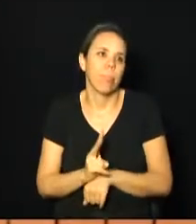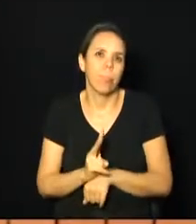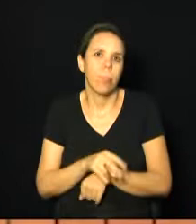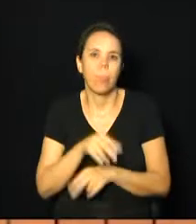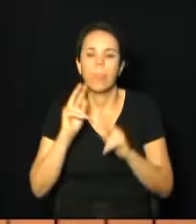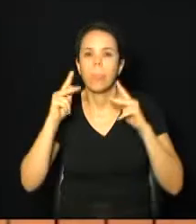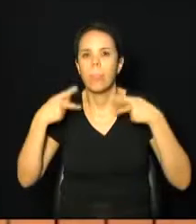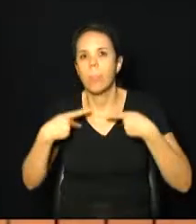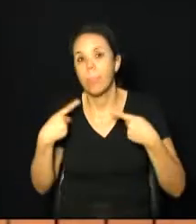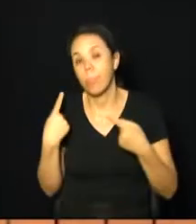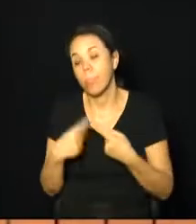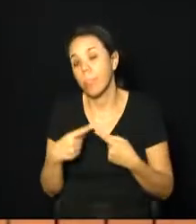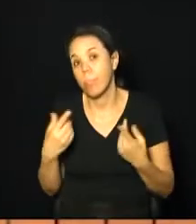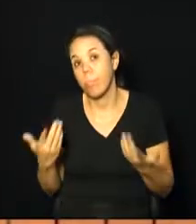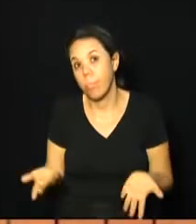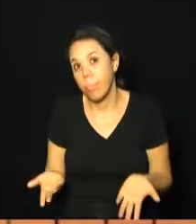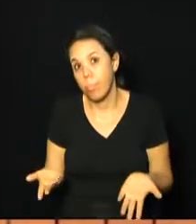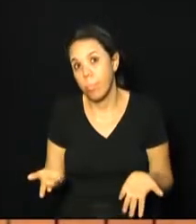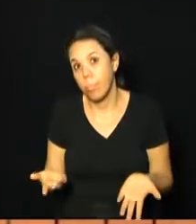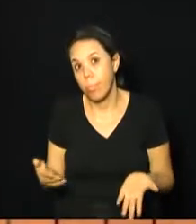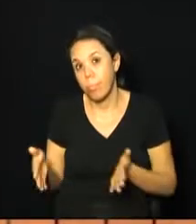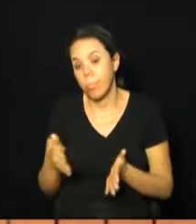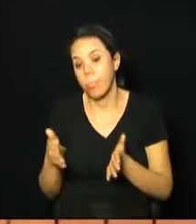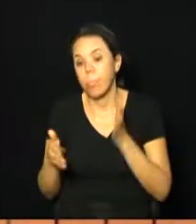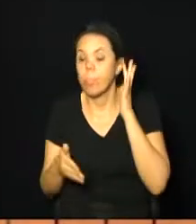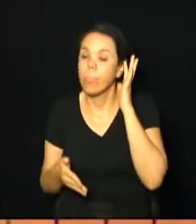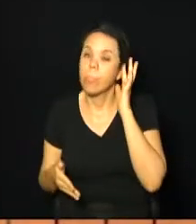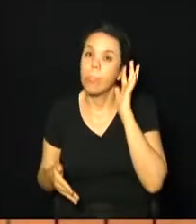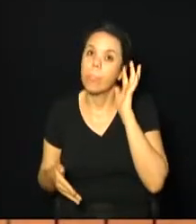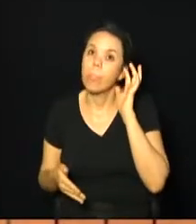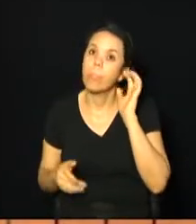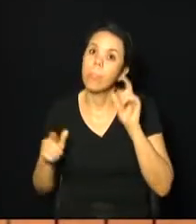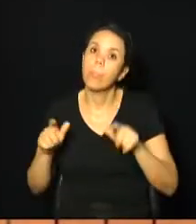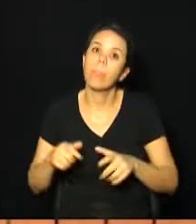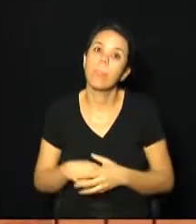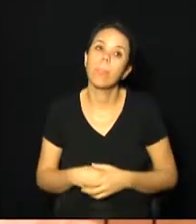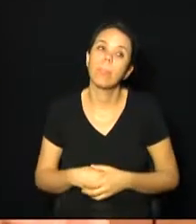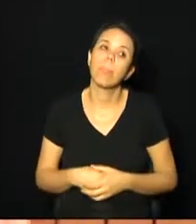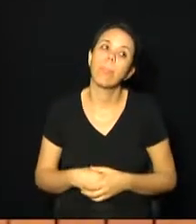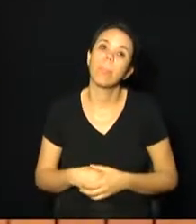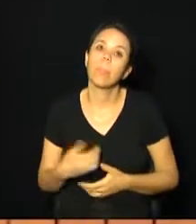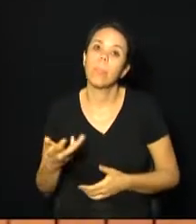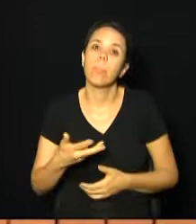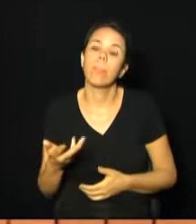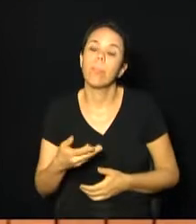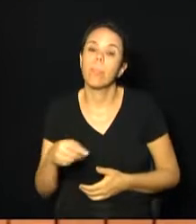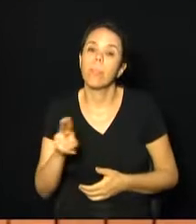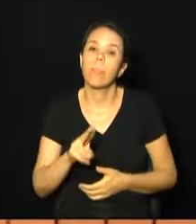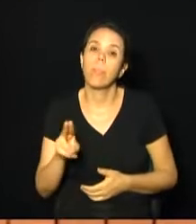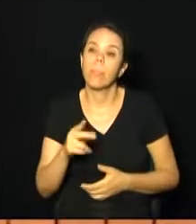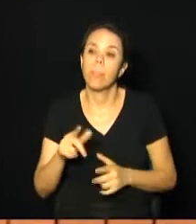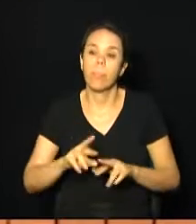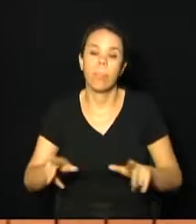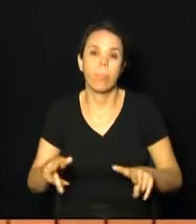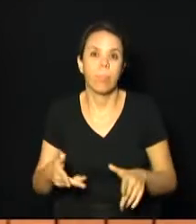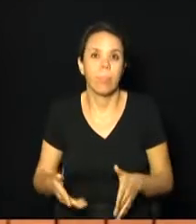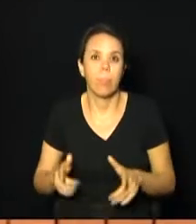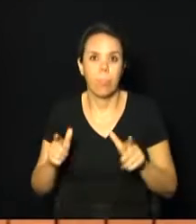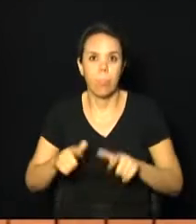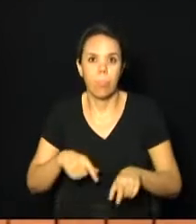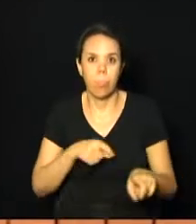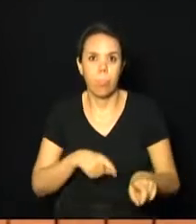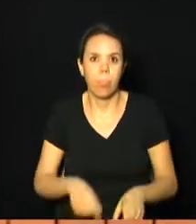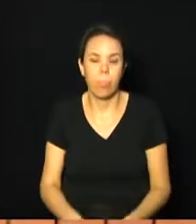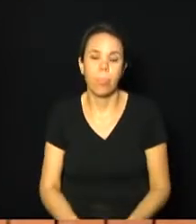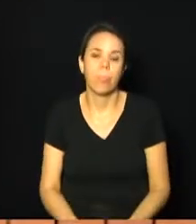ser humano, porque se você está numa área urbana, a velocidade que você usa é uma. Agora, quando você está numa área